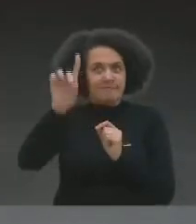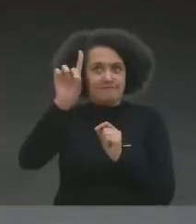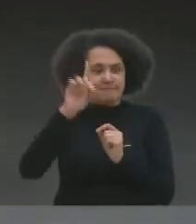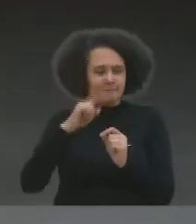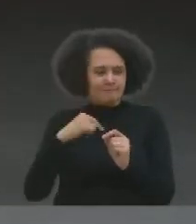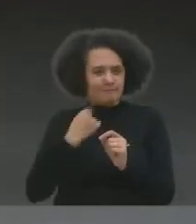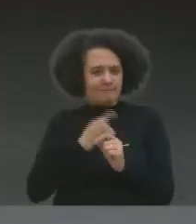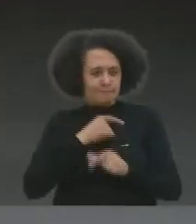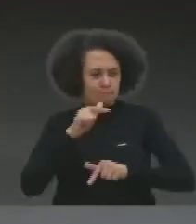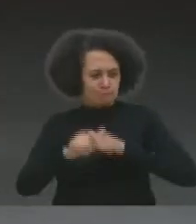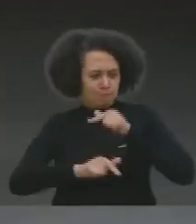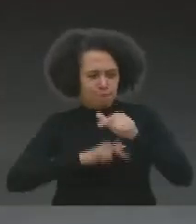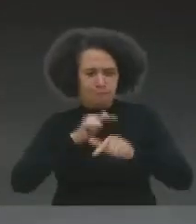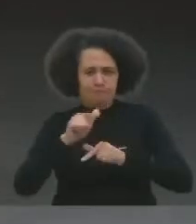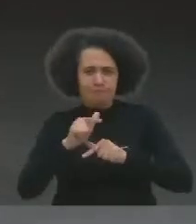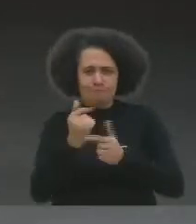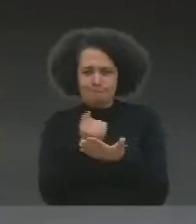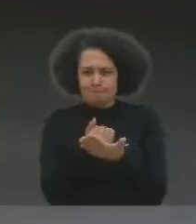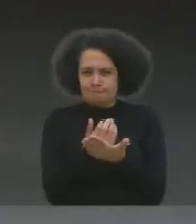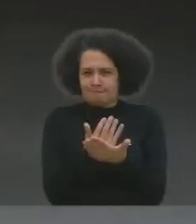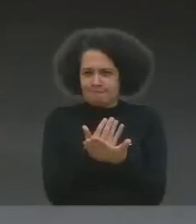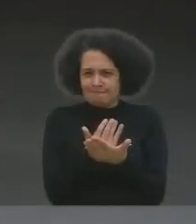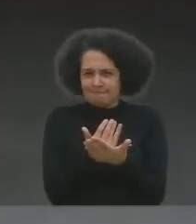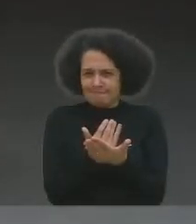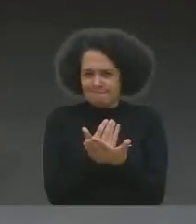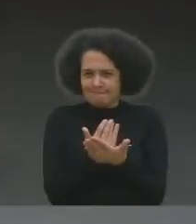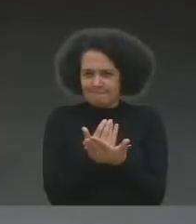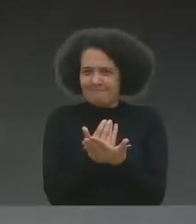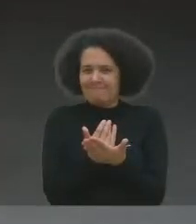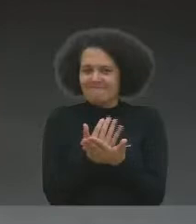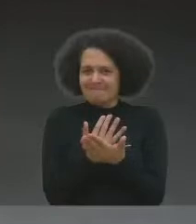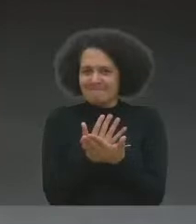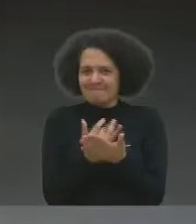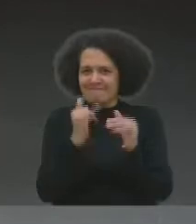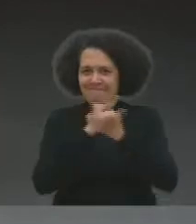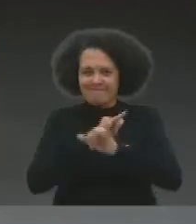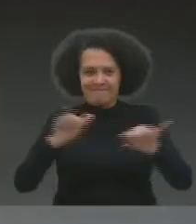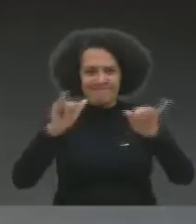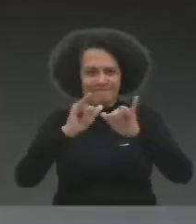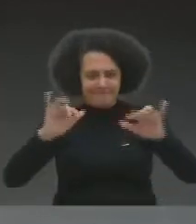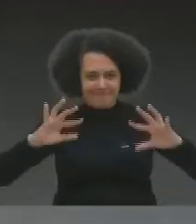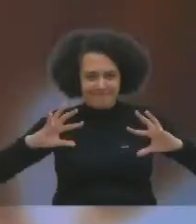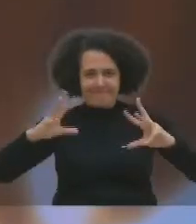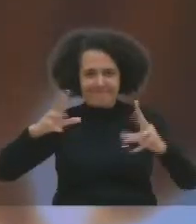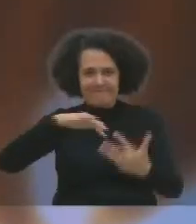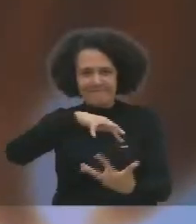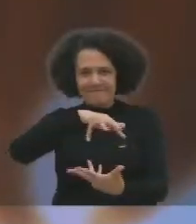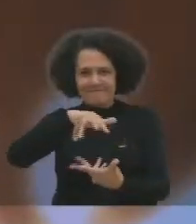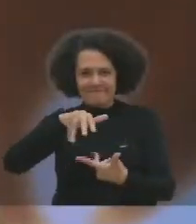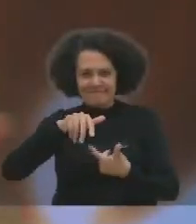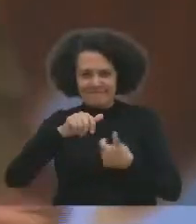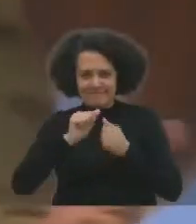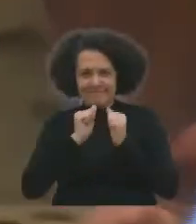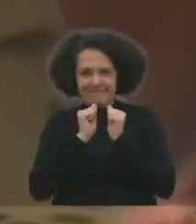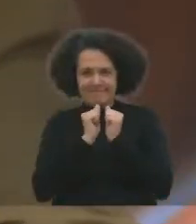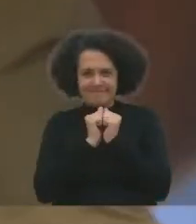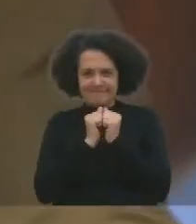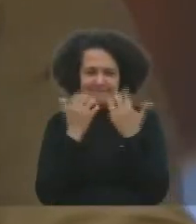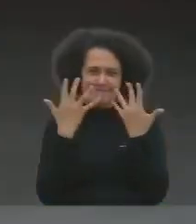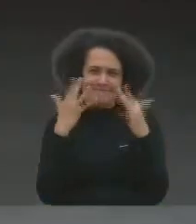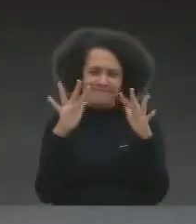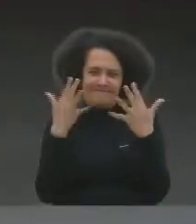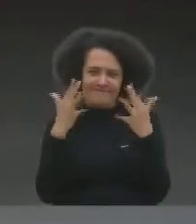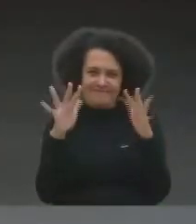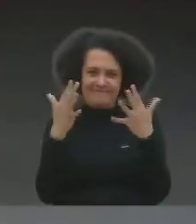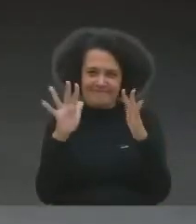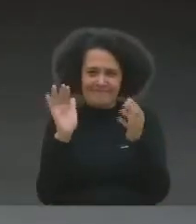é preciso, a obra alcançando o mundo todo. Então aqui na tua presença, Padre, eu quero pedir agora uma salva de palma calorosa, mas